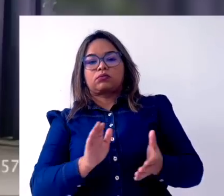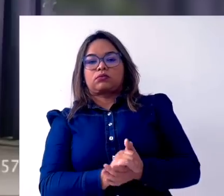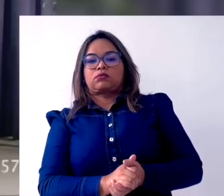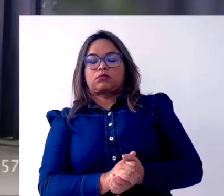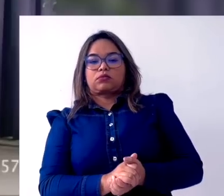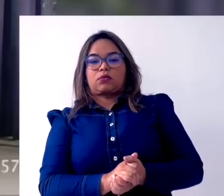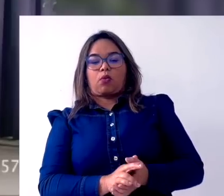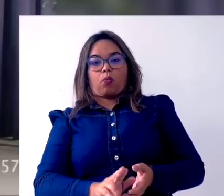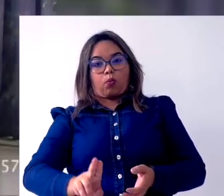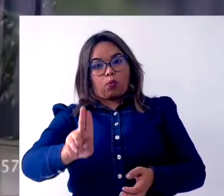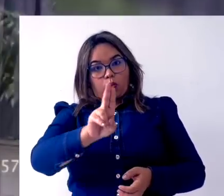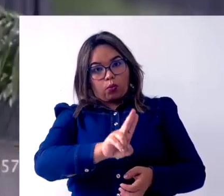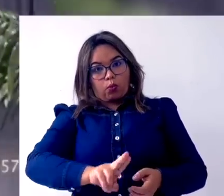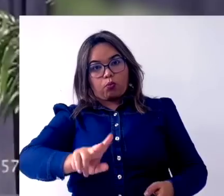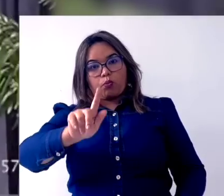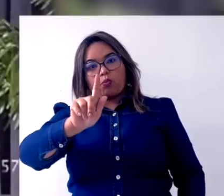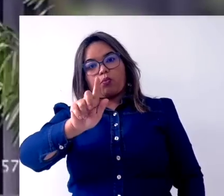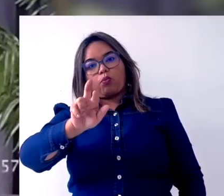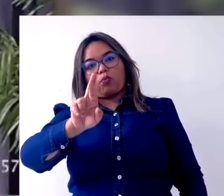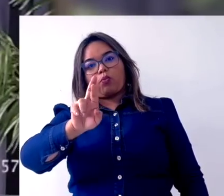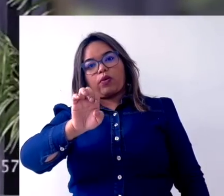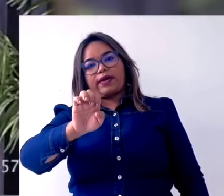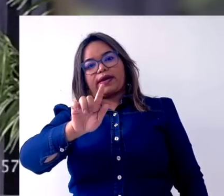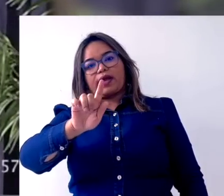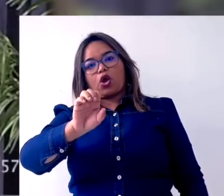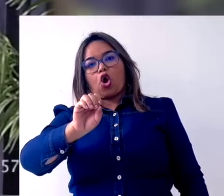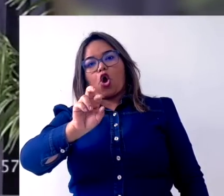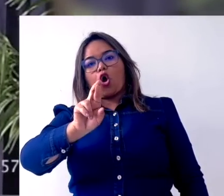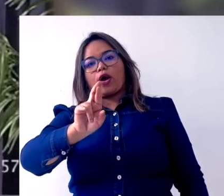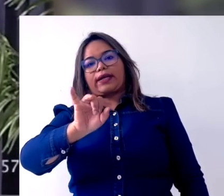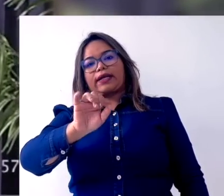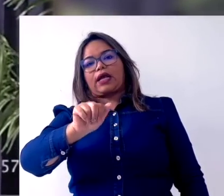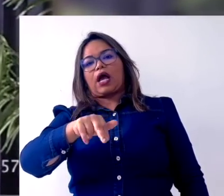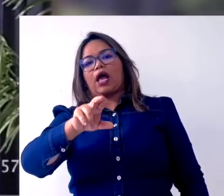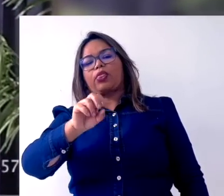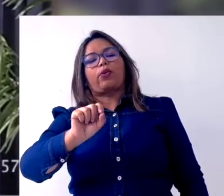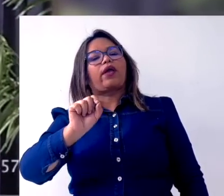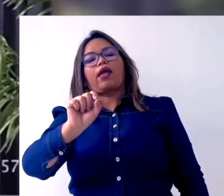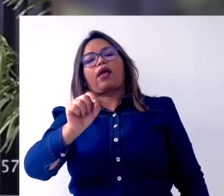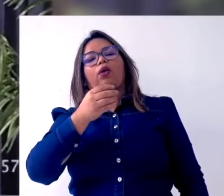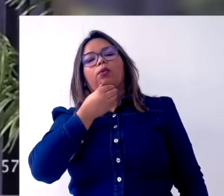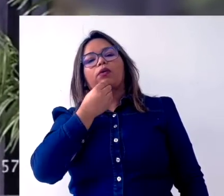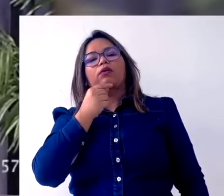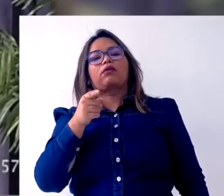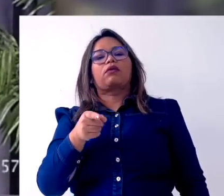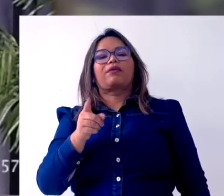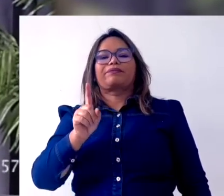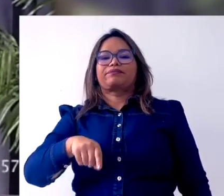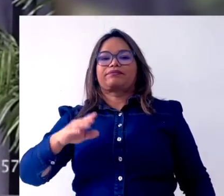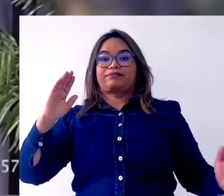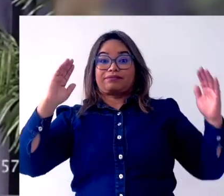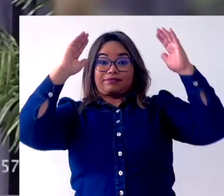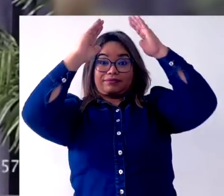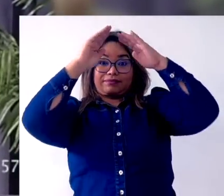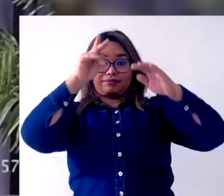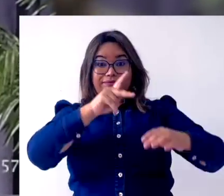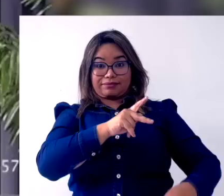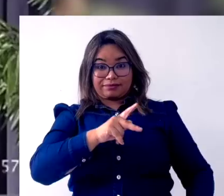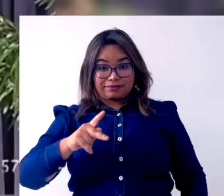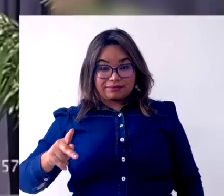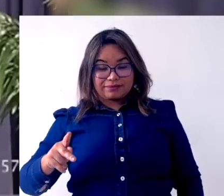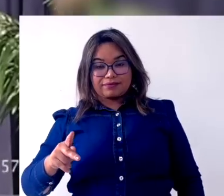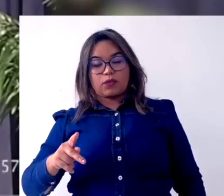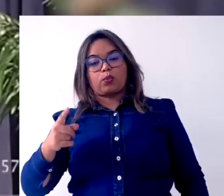Nós usamos o calendário gregoriano. O calendário gregoriano. Quem é Gregório? Foi um papa. Por